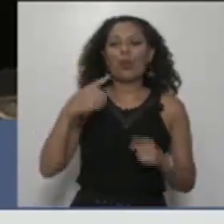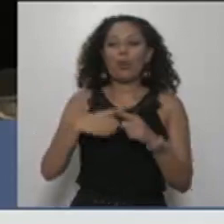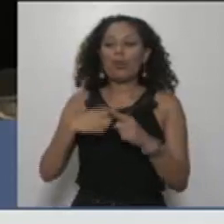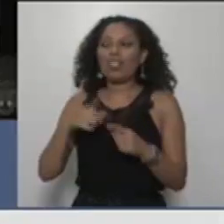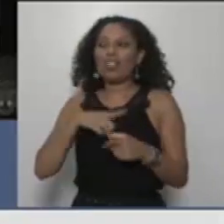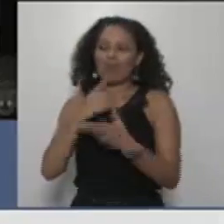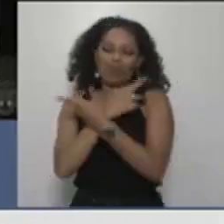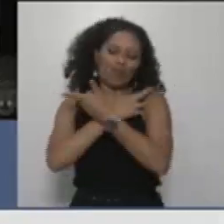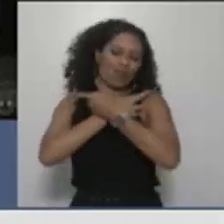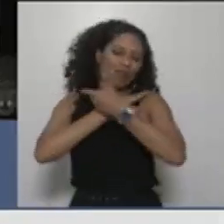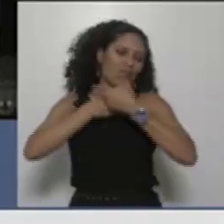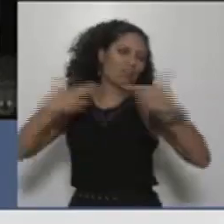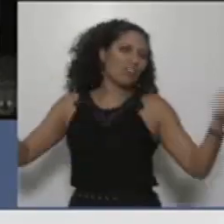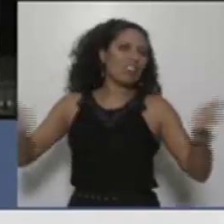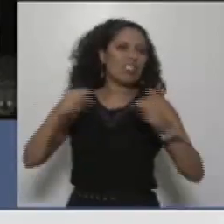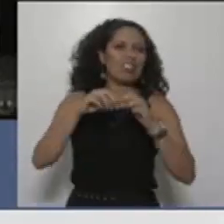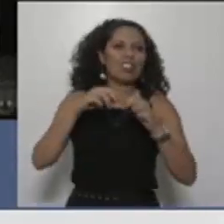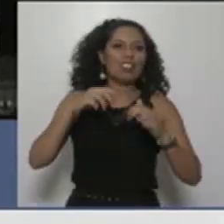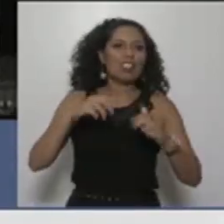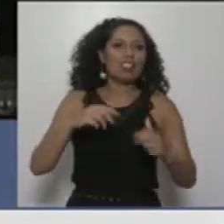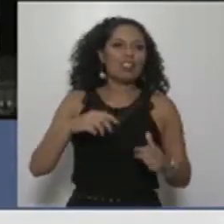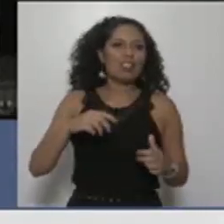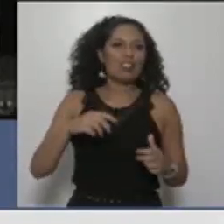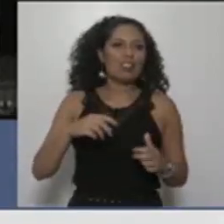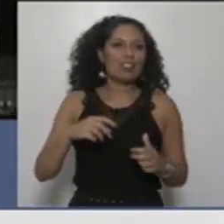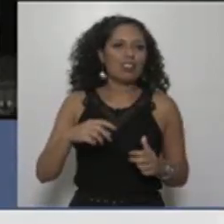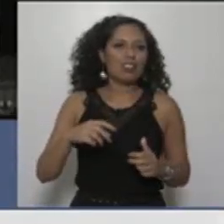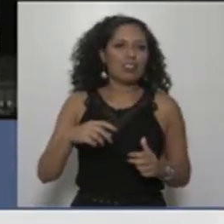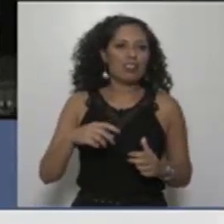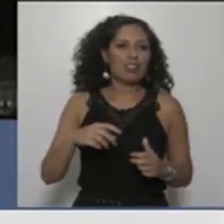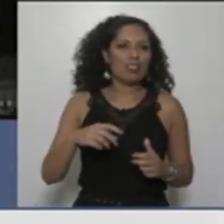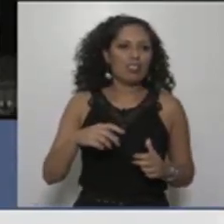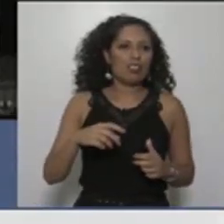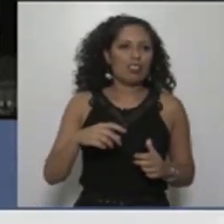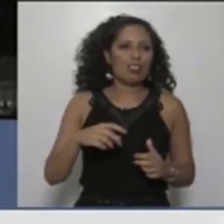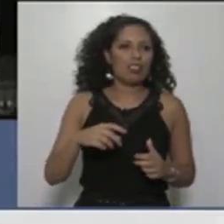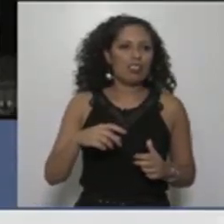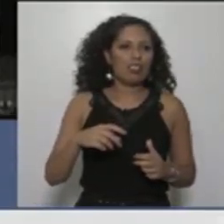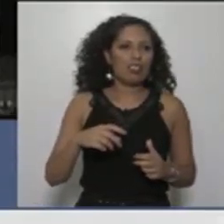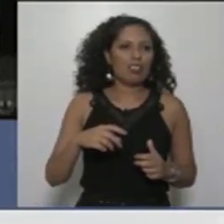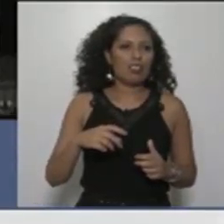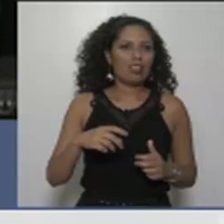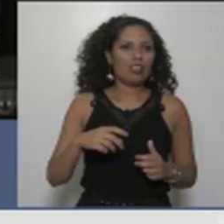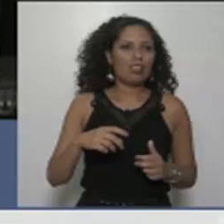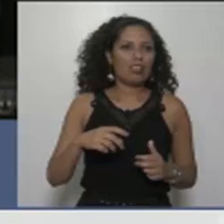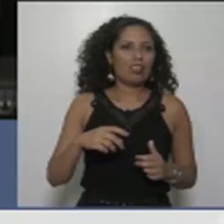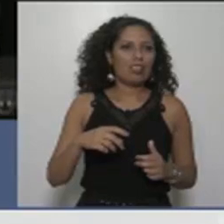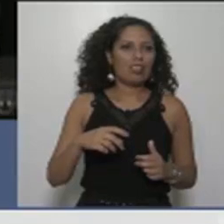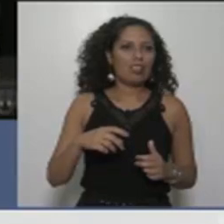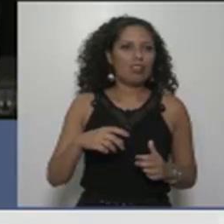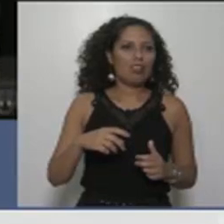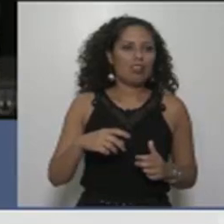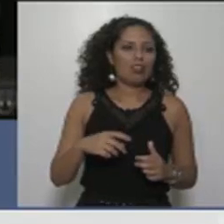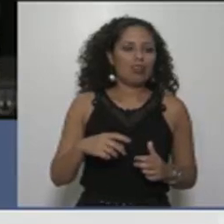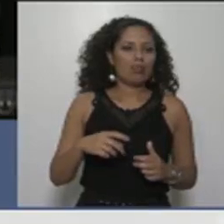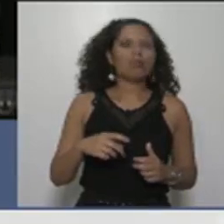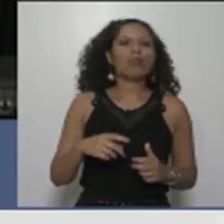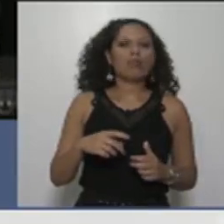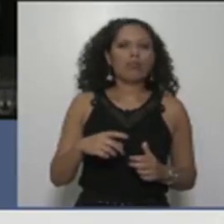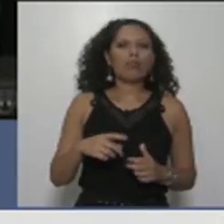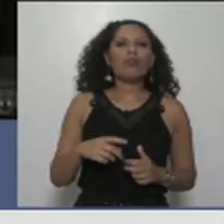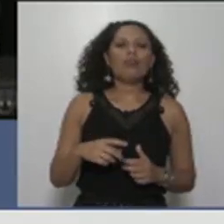discutir. Eu acho que, se Vossa Excelência conceder uma parte, no caso da Tia Ju, Chico, tem outros deputados que queiram discutir essa matéria, não? Então vem